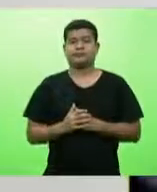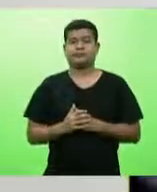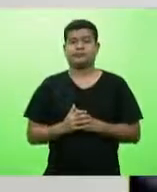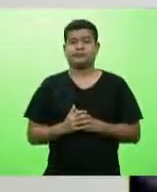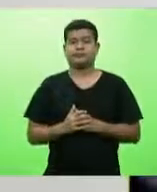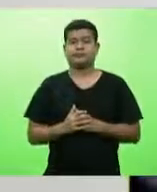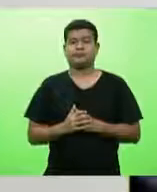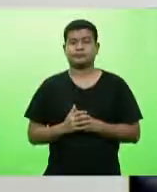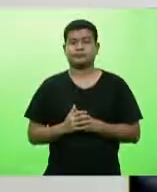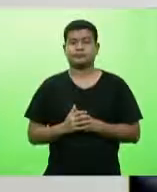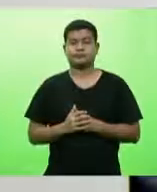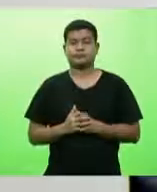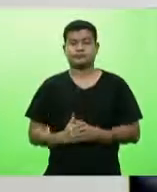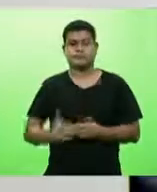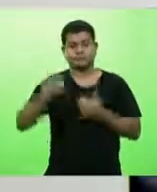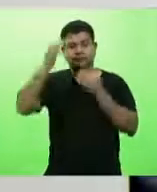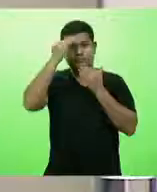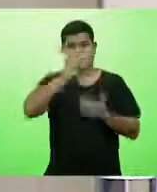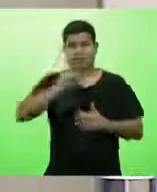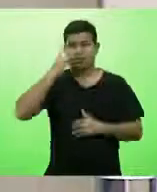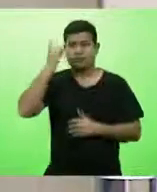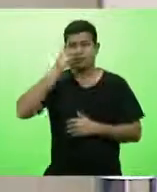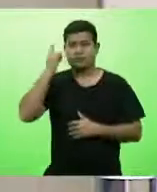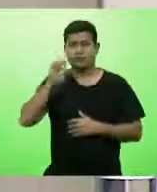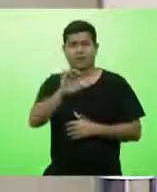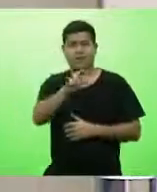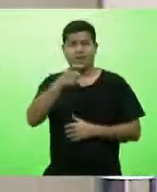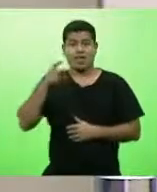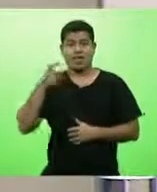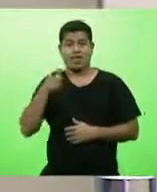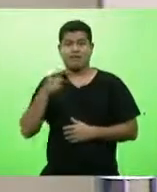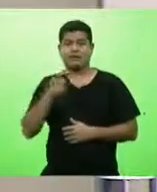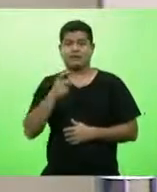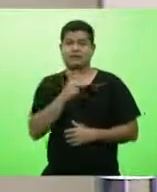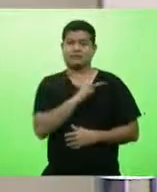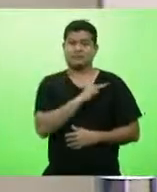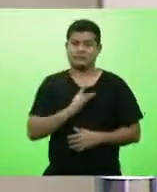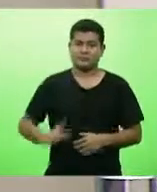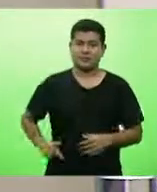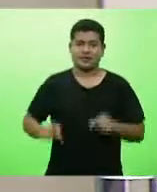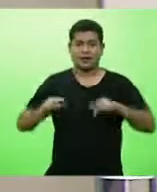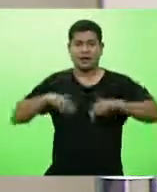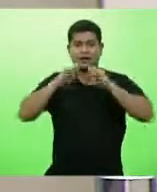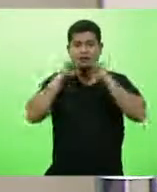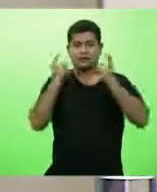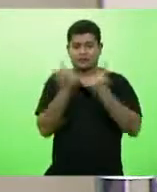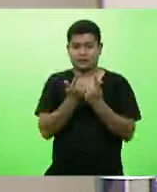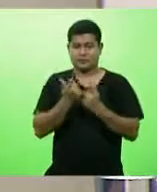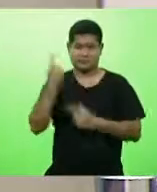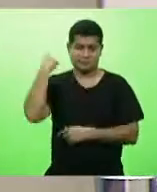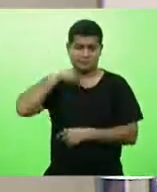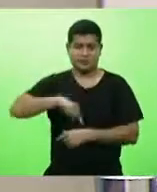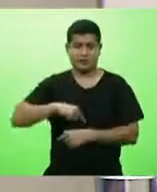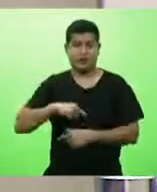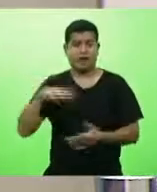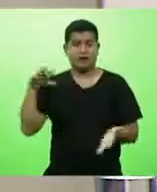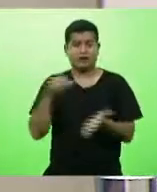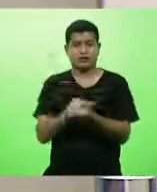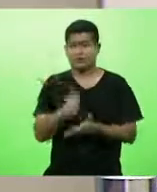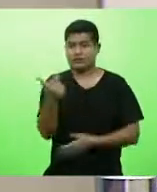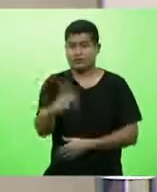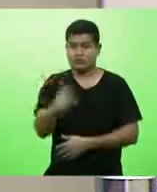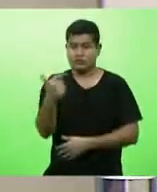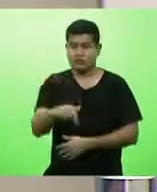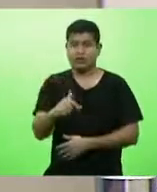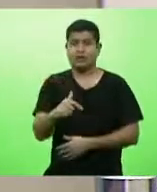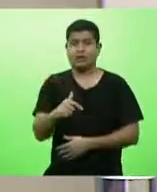Muito bem, deputado Silvio, nosso ex-presidente da Assembleia Legislativa, não havendo mais oradores inscritos em explicações